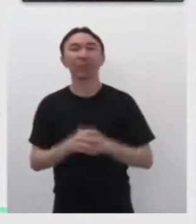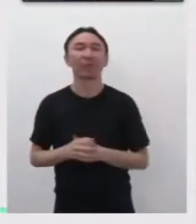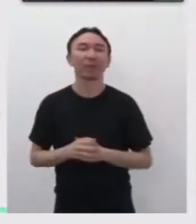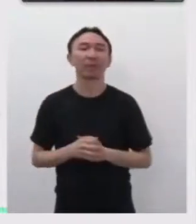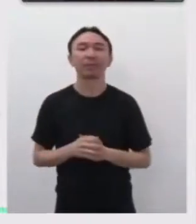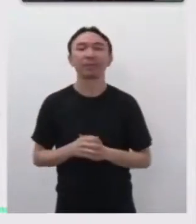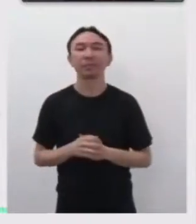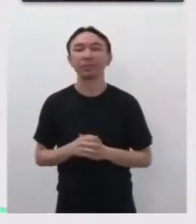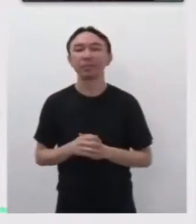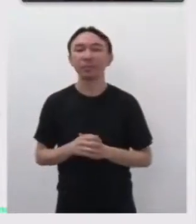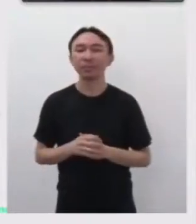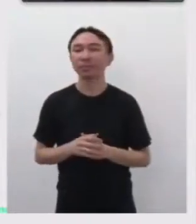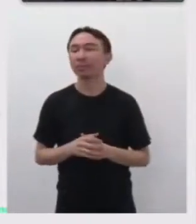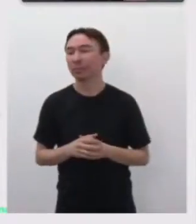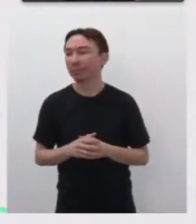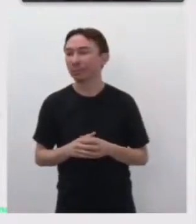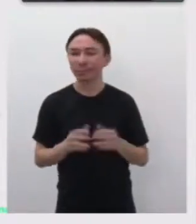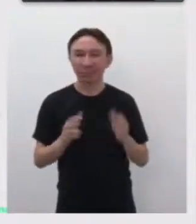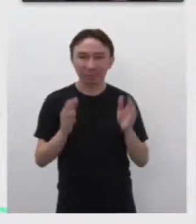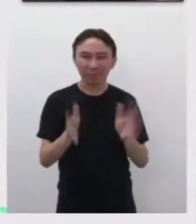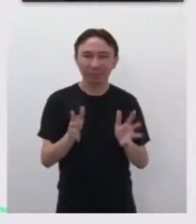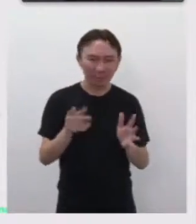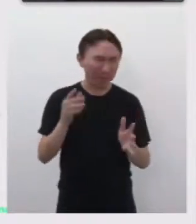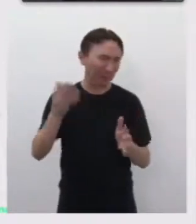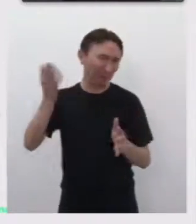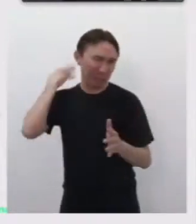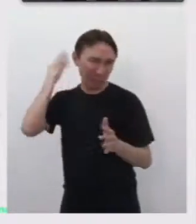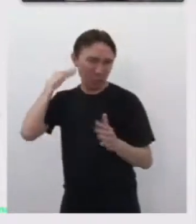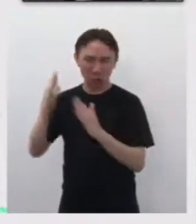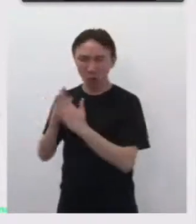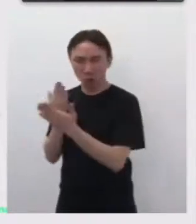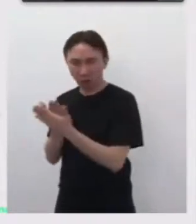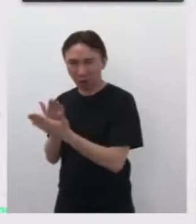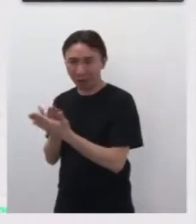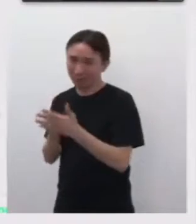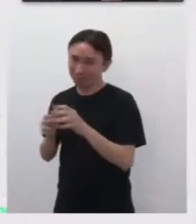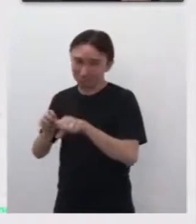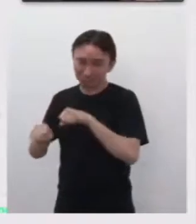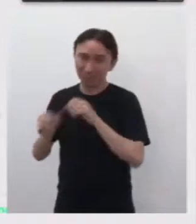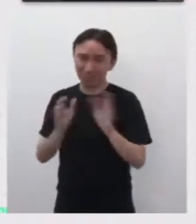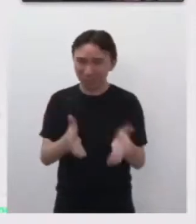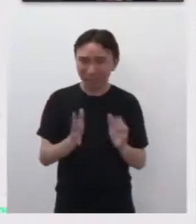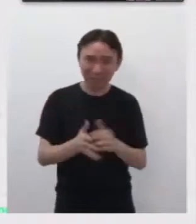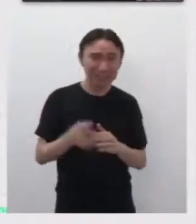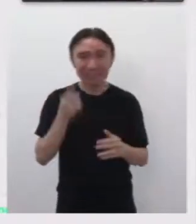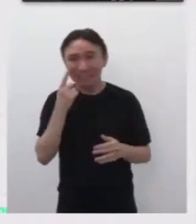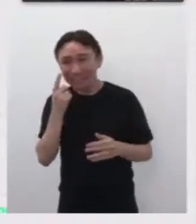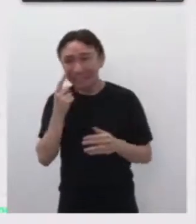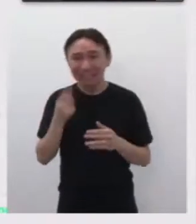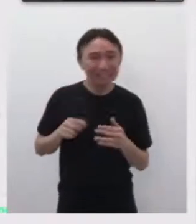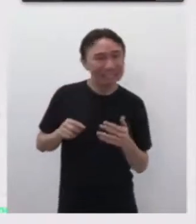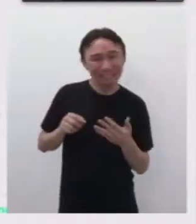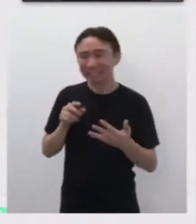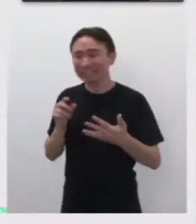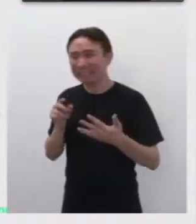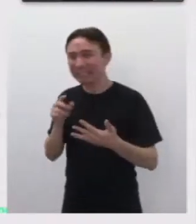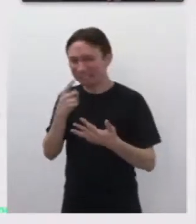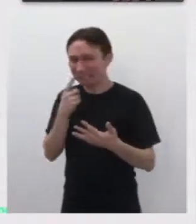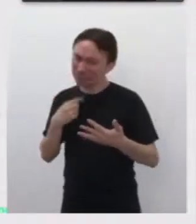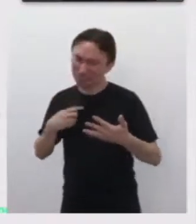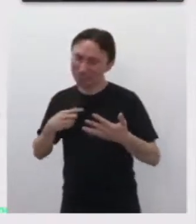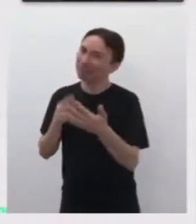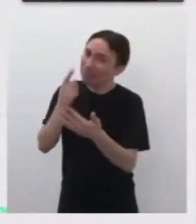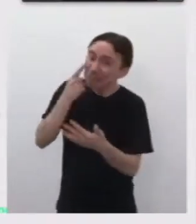Então, assim, eu já terminei de falar muito tempo, então não me julguem aqui se eu não acertar essa questão. Eu não vou ler para dizer que não foi porque eu não acertei,